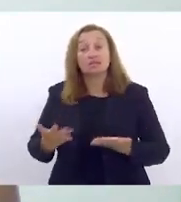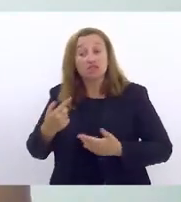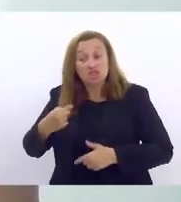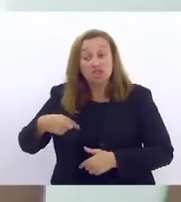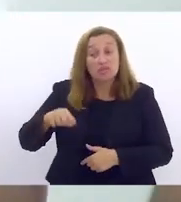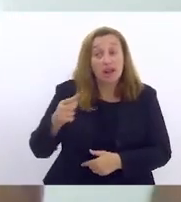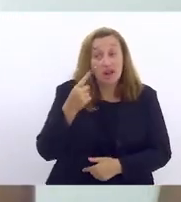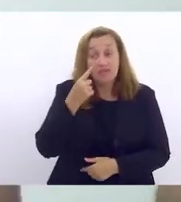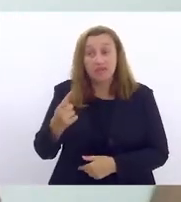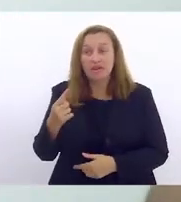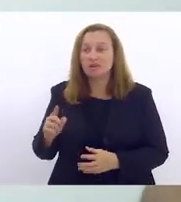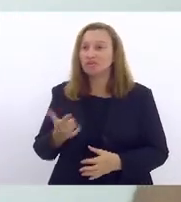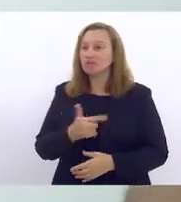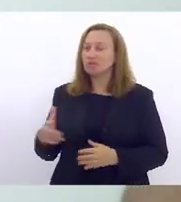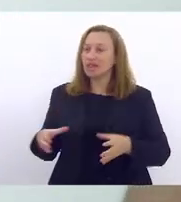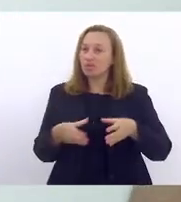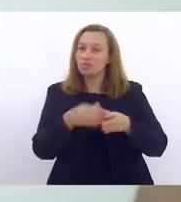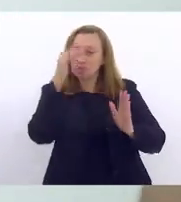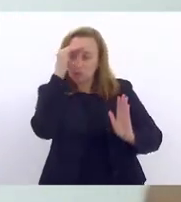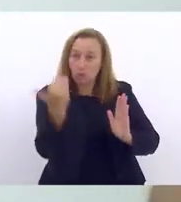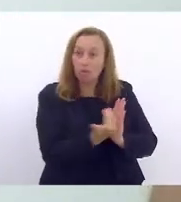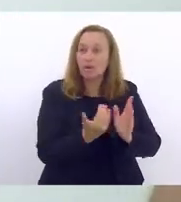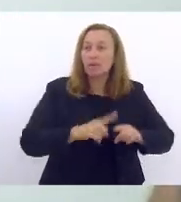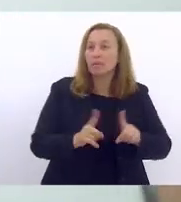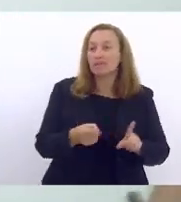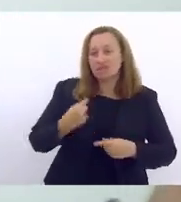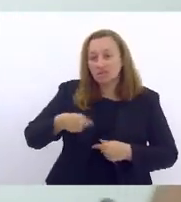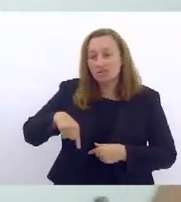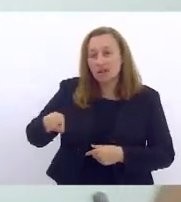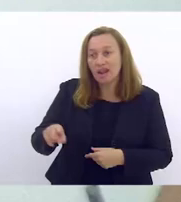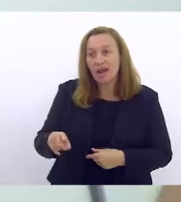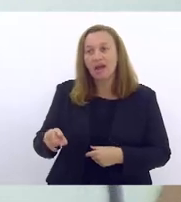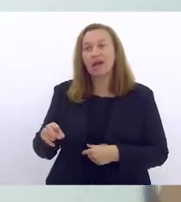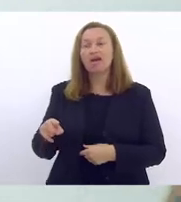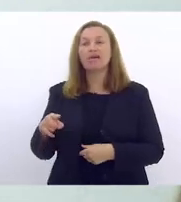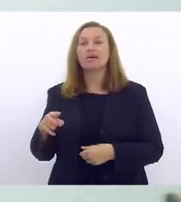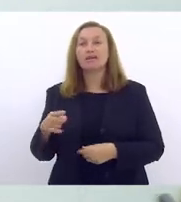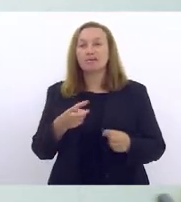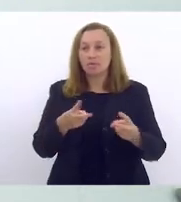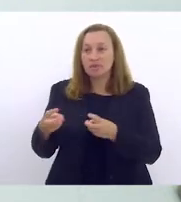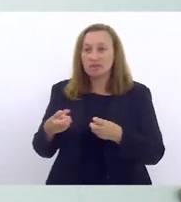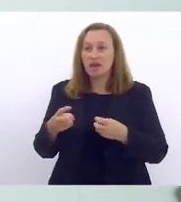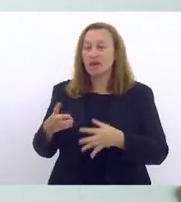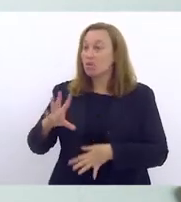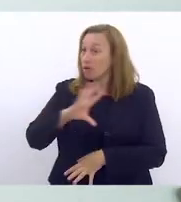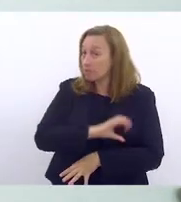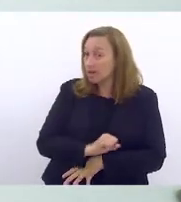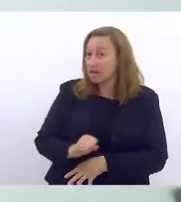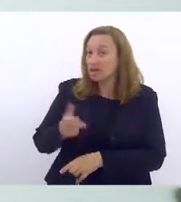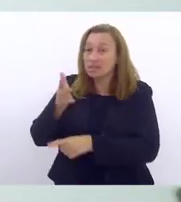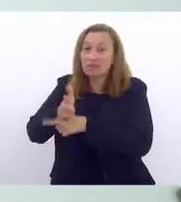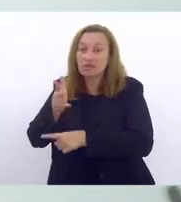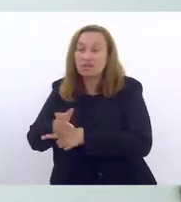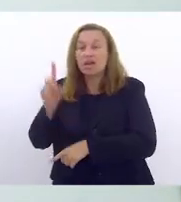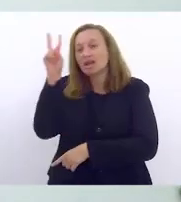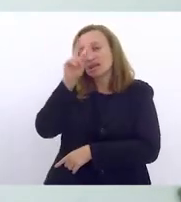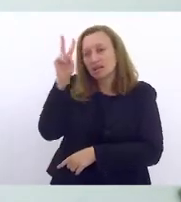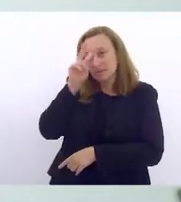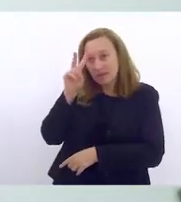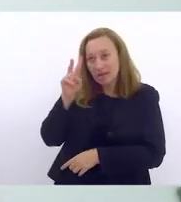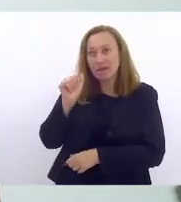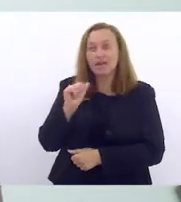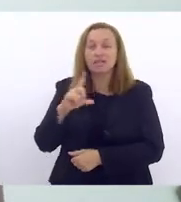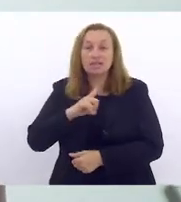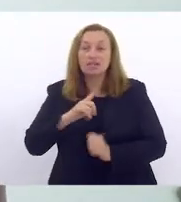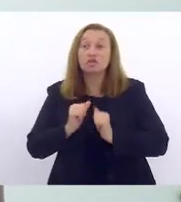gente não tem uma comissão do cúmplice, mas a gente vai lá oficiando. Né? E eu adorei esse videozinho, e aí eu lembrei que a gente